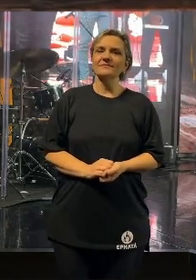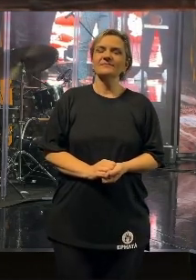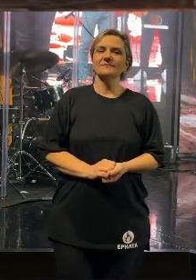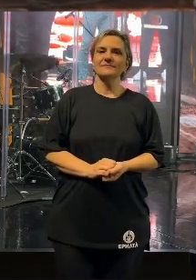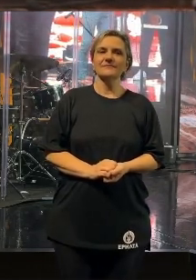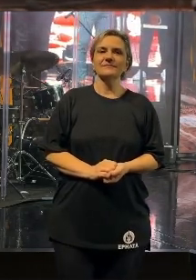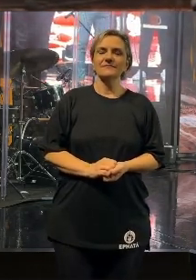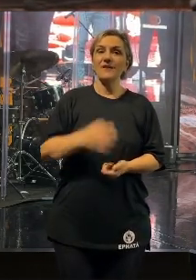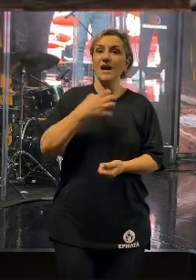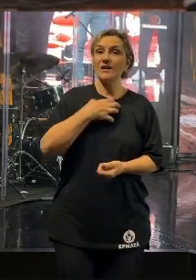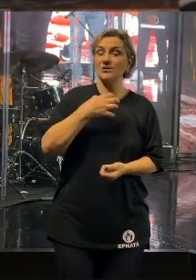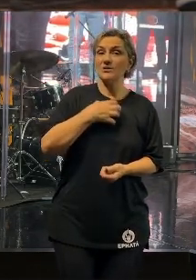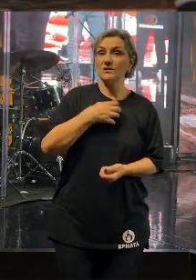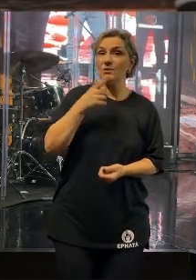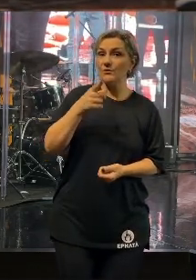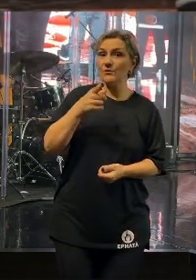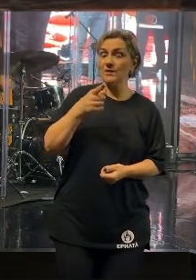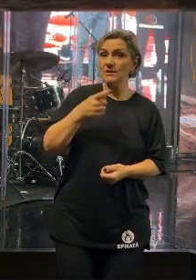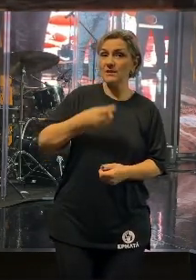Nessa situação em que você está,